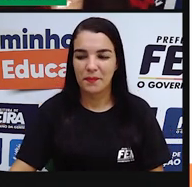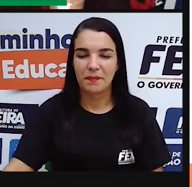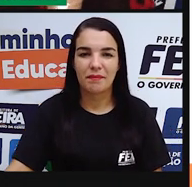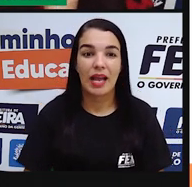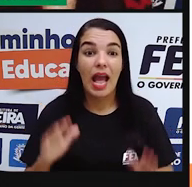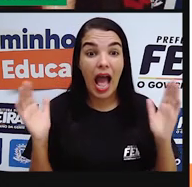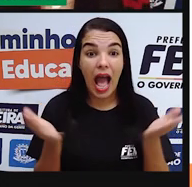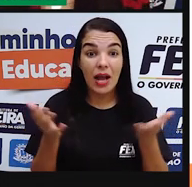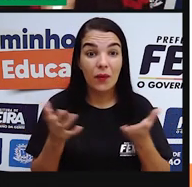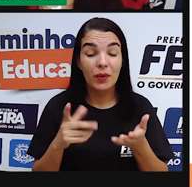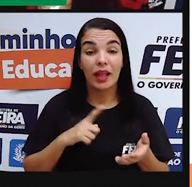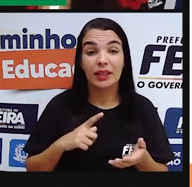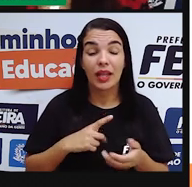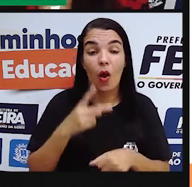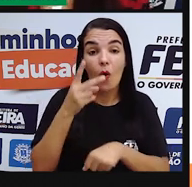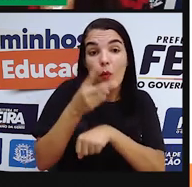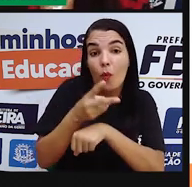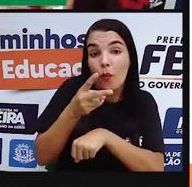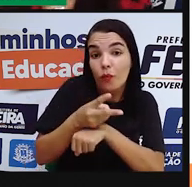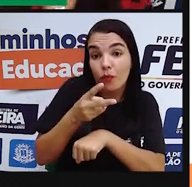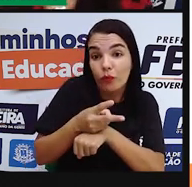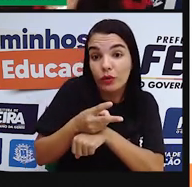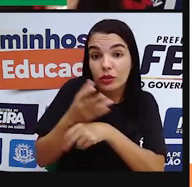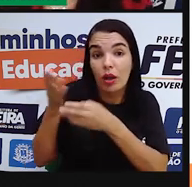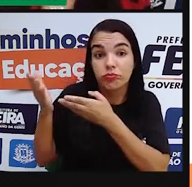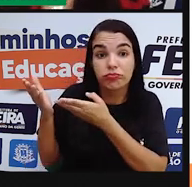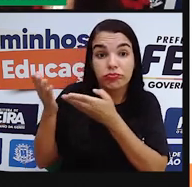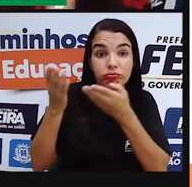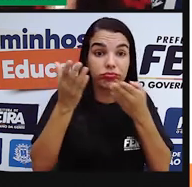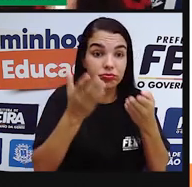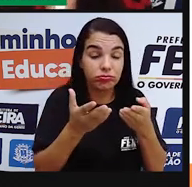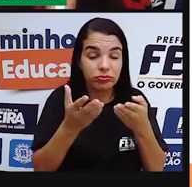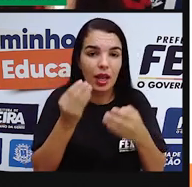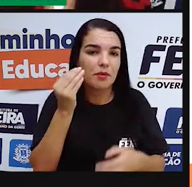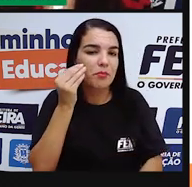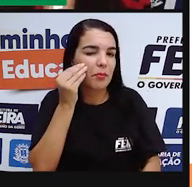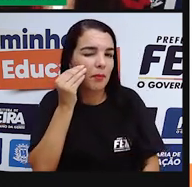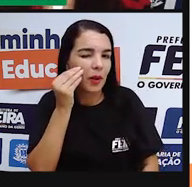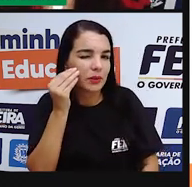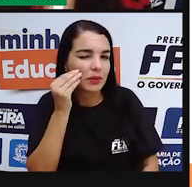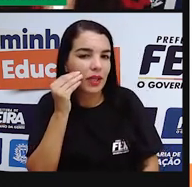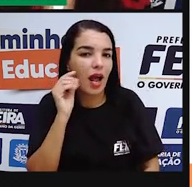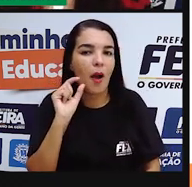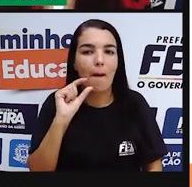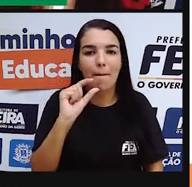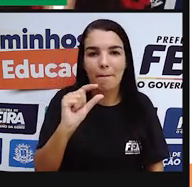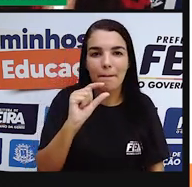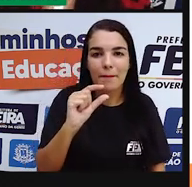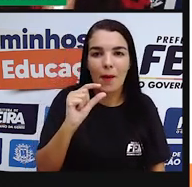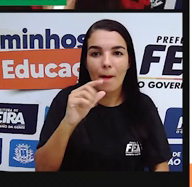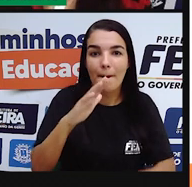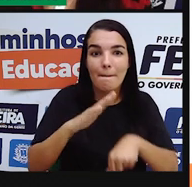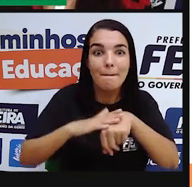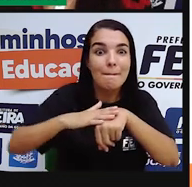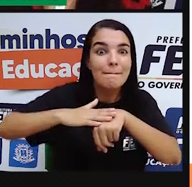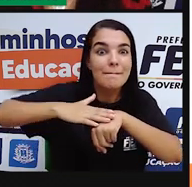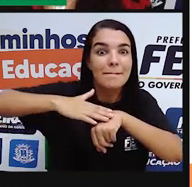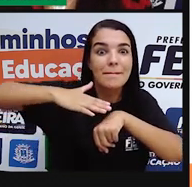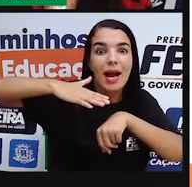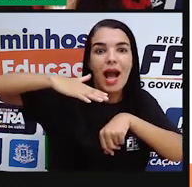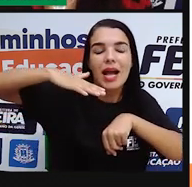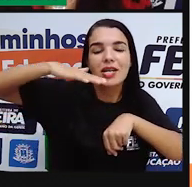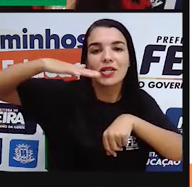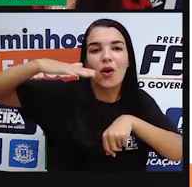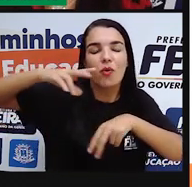A Pró vai trazer aqui para vocês, né? A Pró trouxe para vocês um vídeo que vai falar aqui sobre o maior São